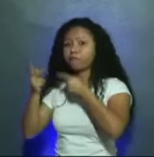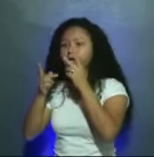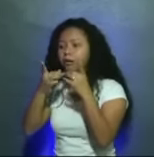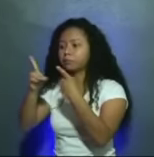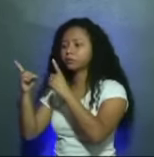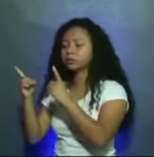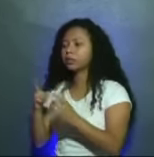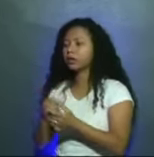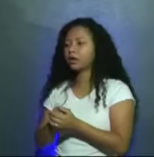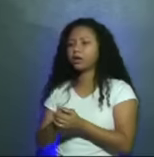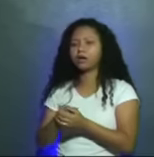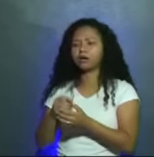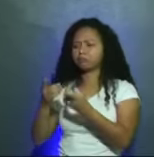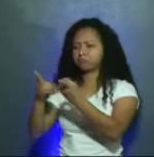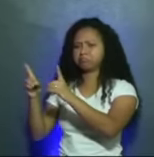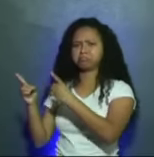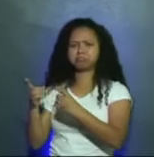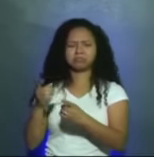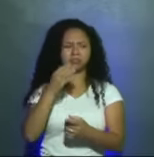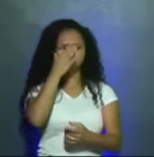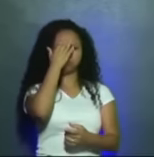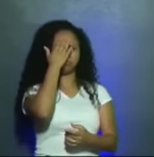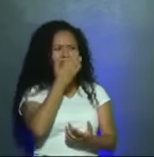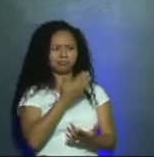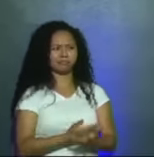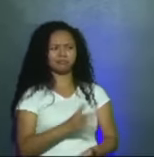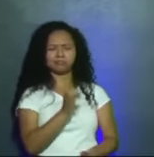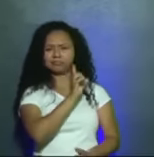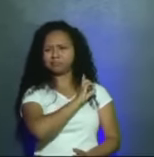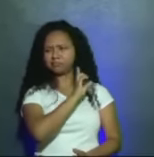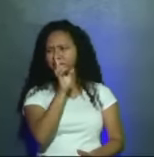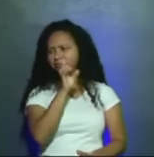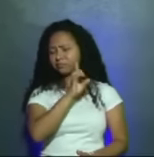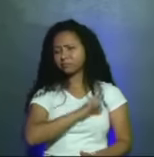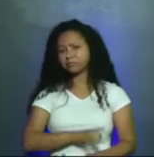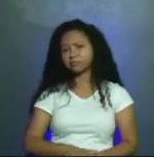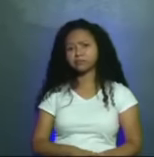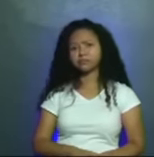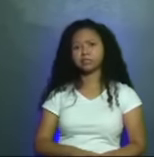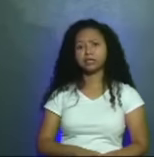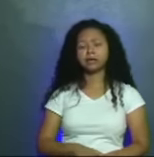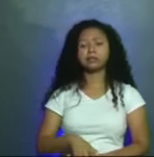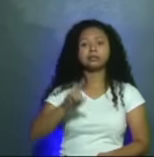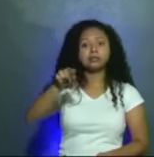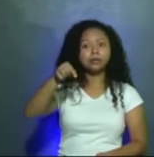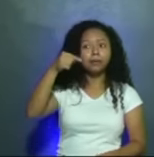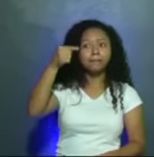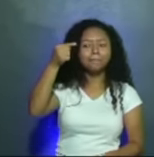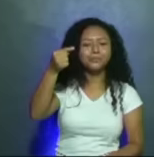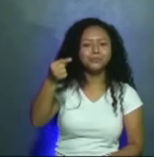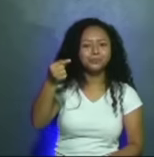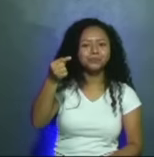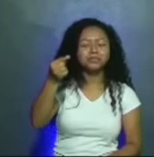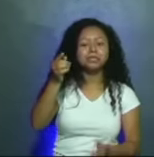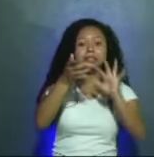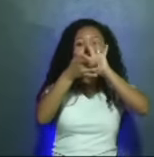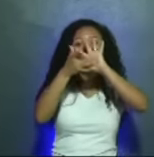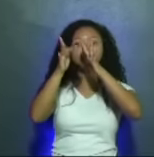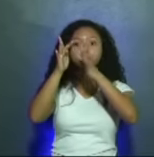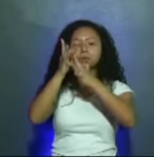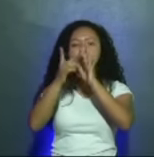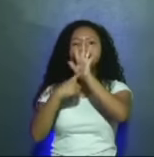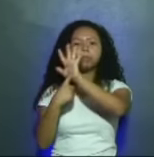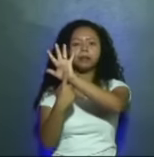creram. Olha só, mais tarde Jesus apareceu aos 11 enquanto eles